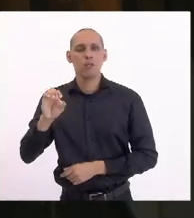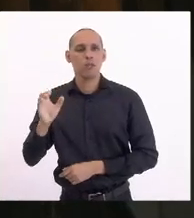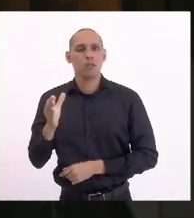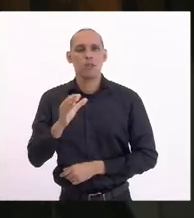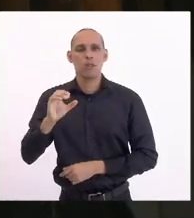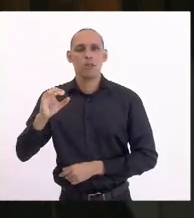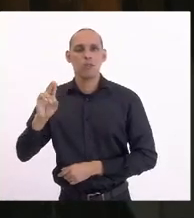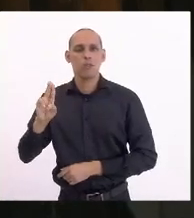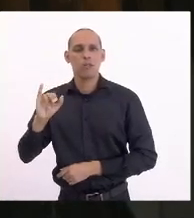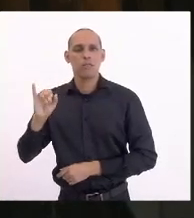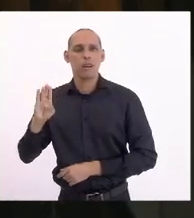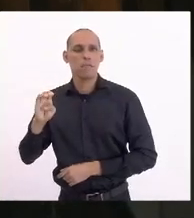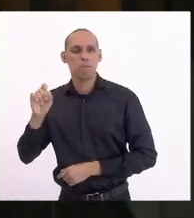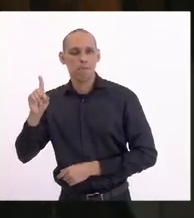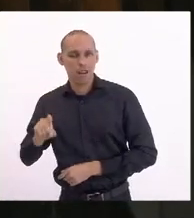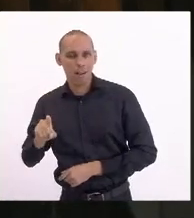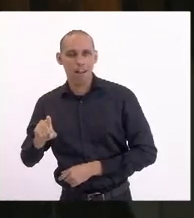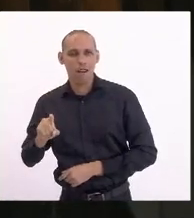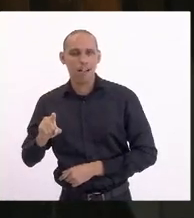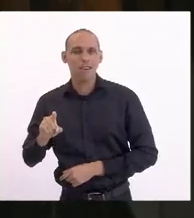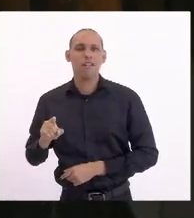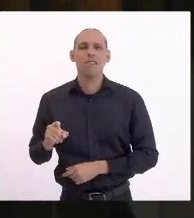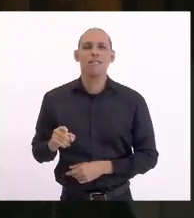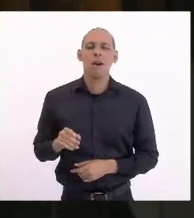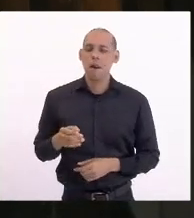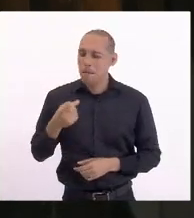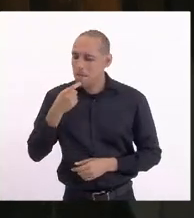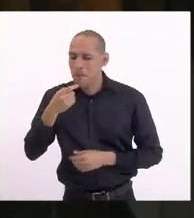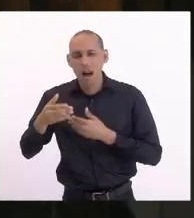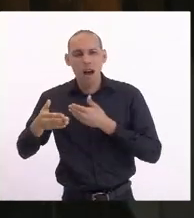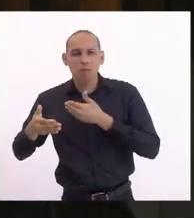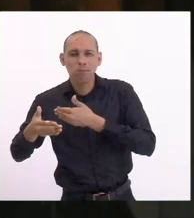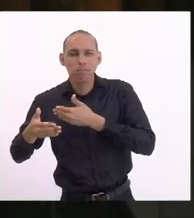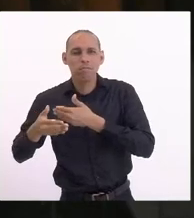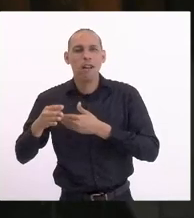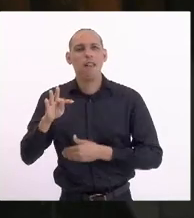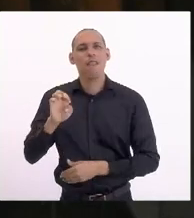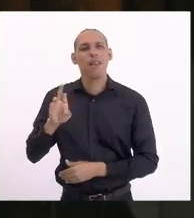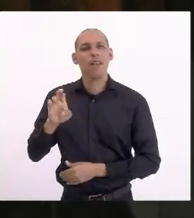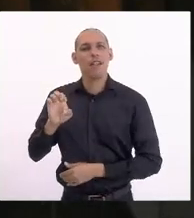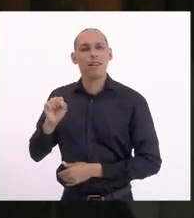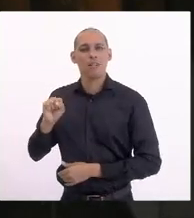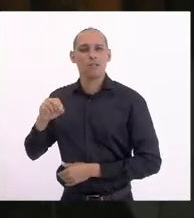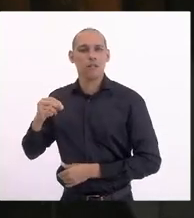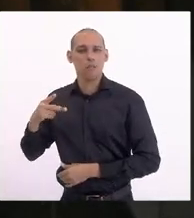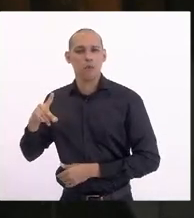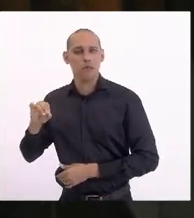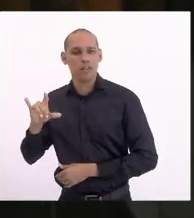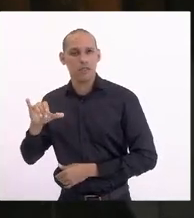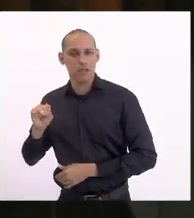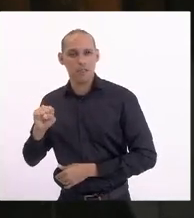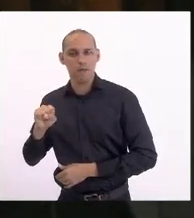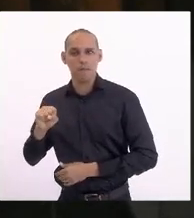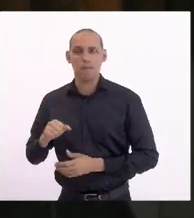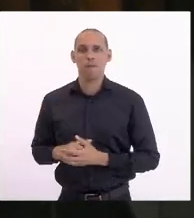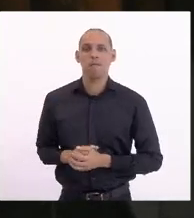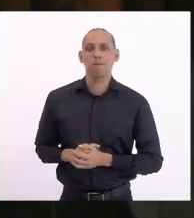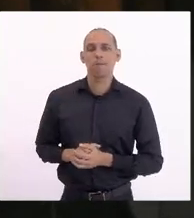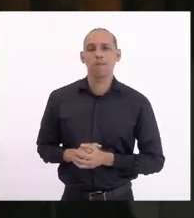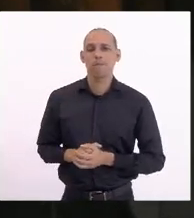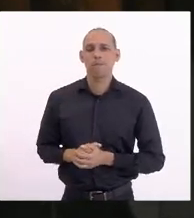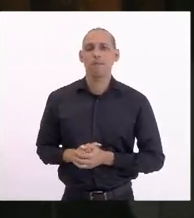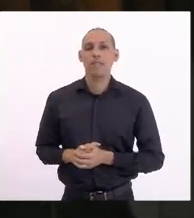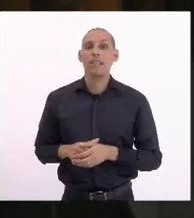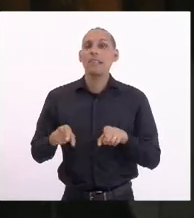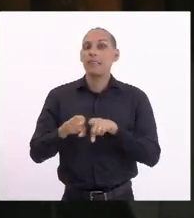divisa com Teresópolis. E a outra região de Teresópolis, na divisa, foi Campo Grande, que foi arrasada.